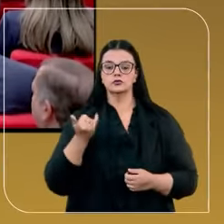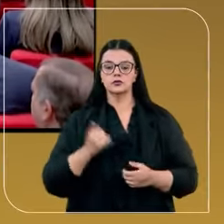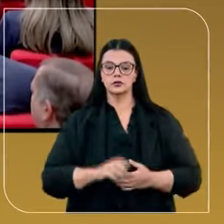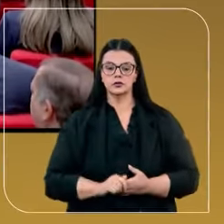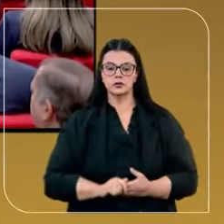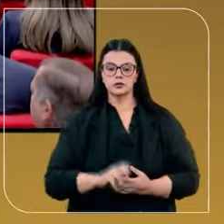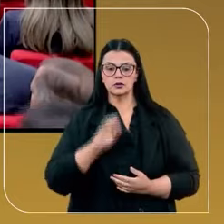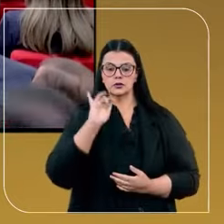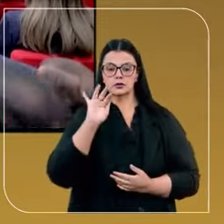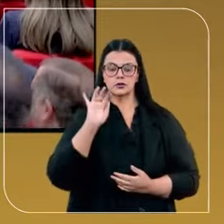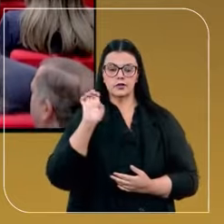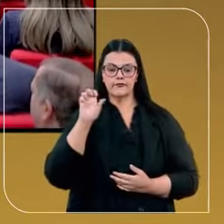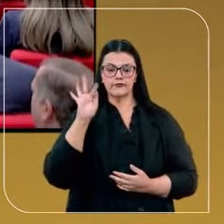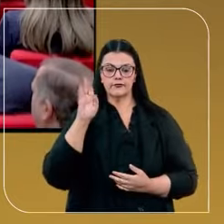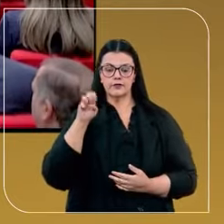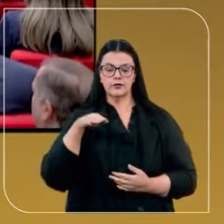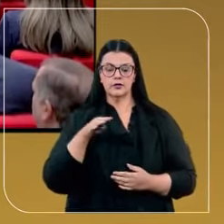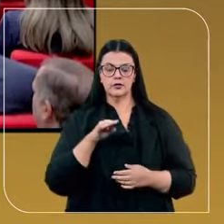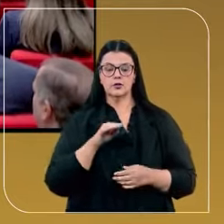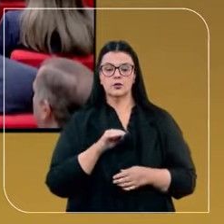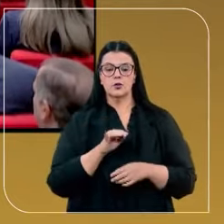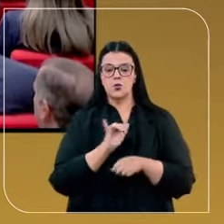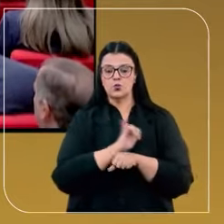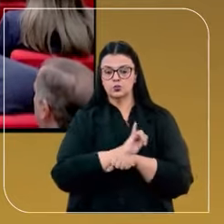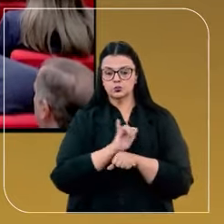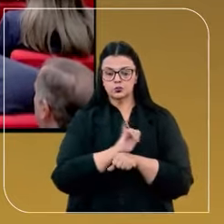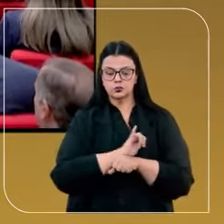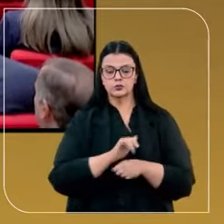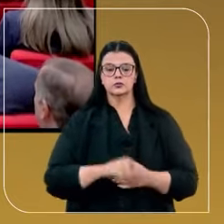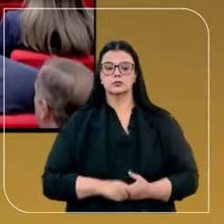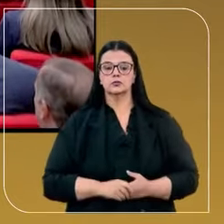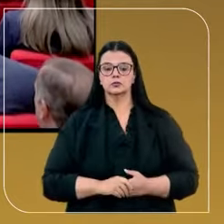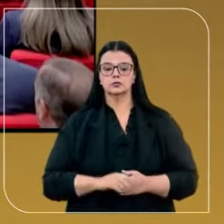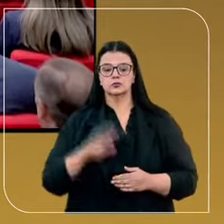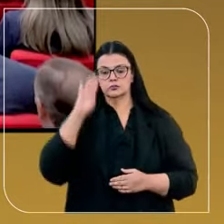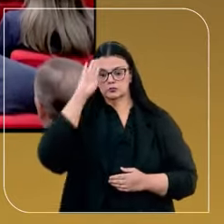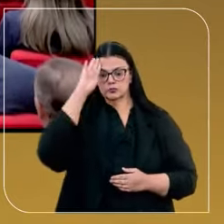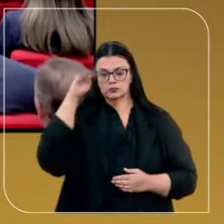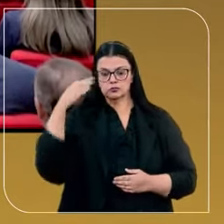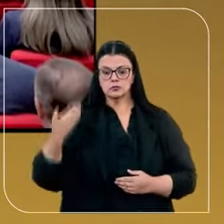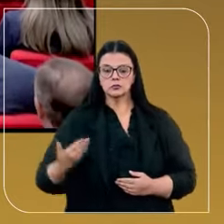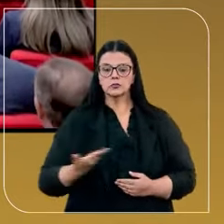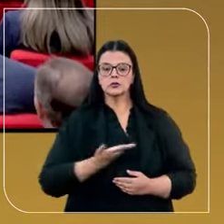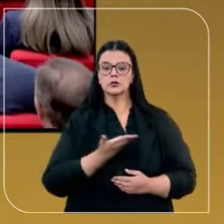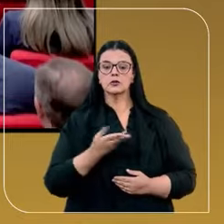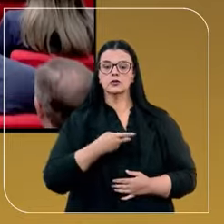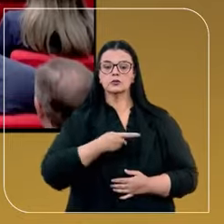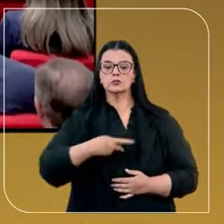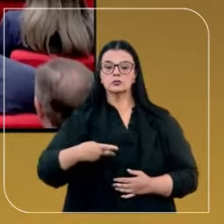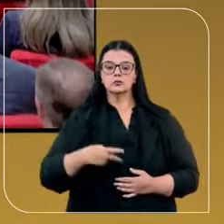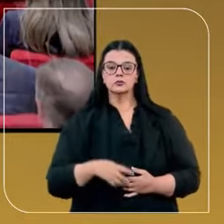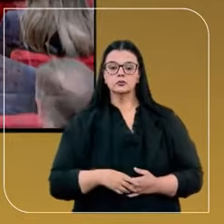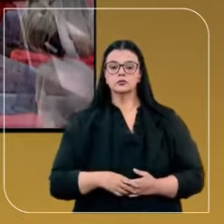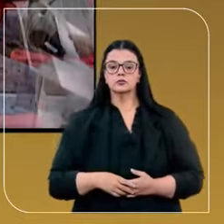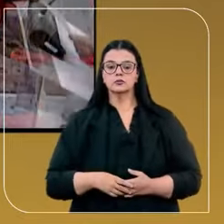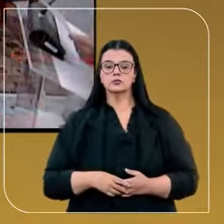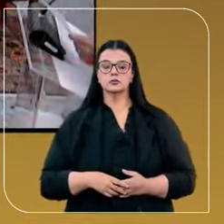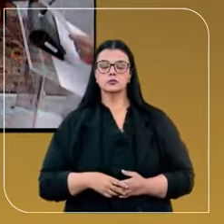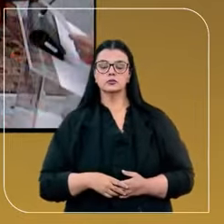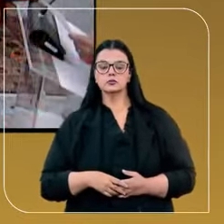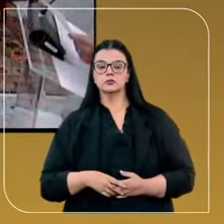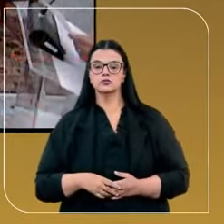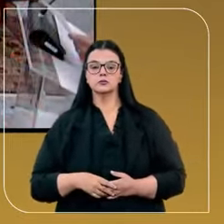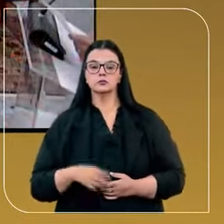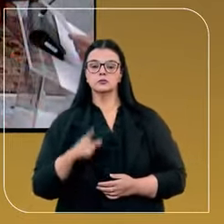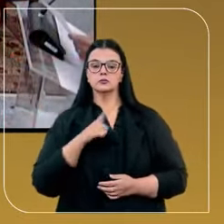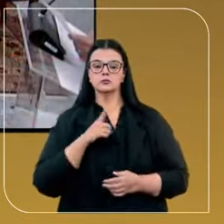Infam no YouTube. Compõe o dispositivo de honra, Suas Excelências, o senhor presidente do Superior Tribunal de